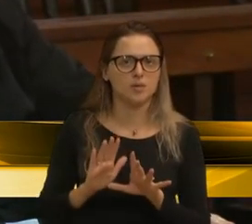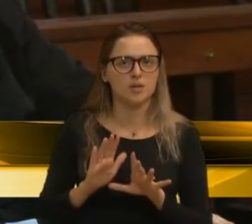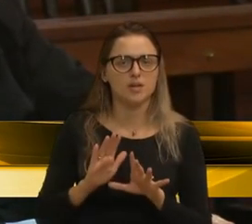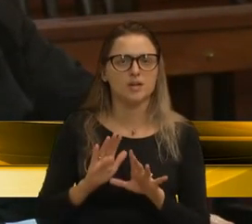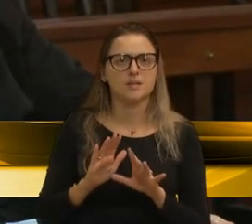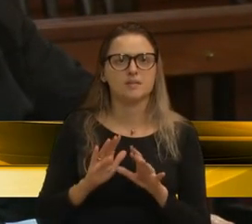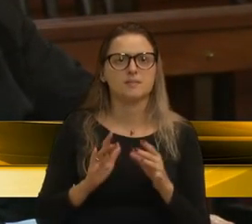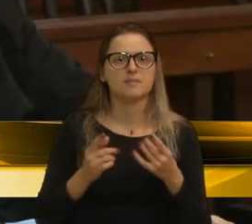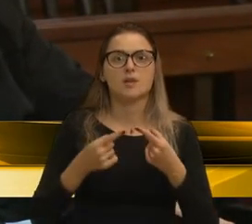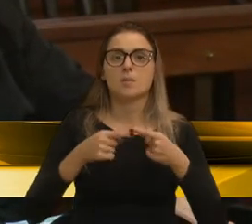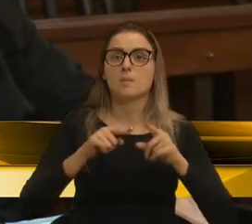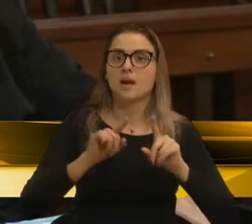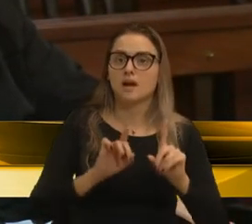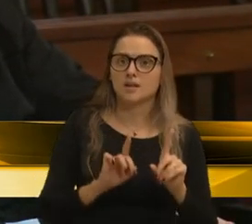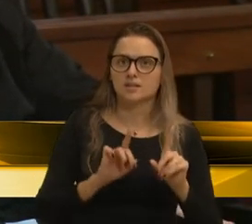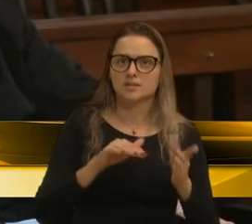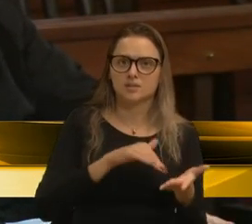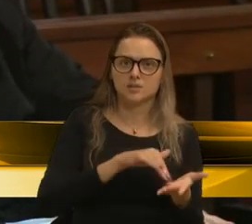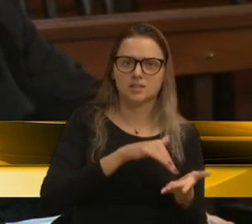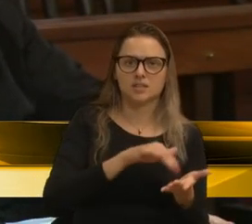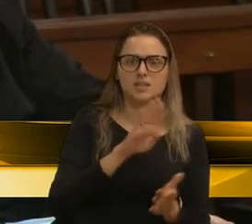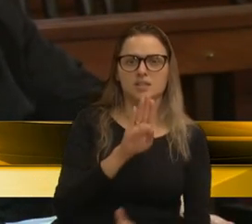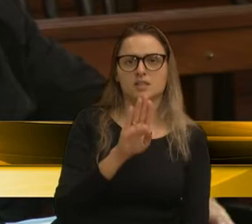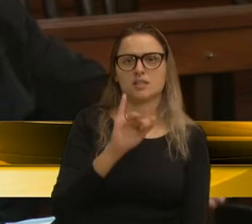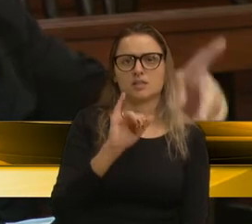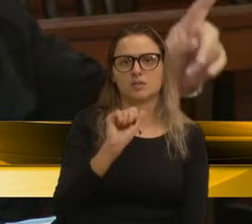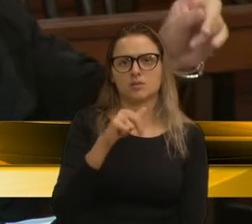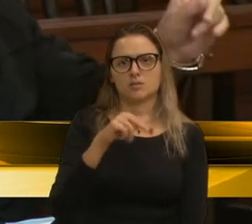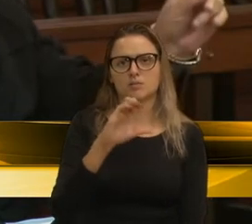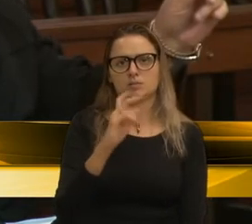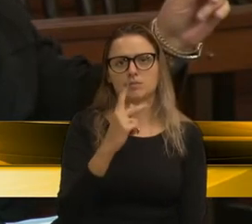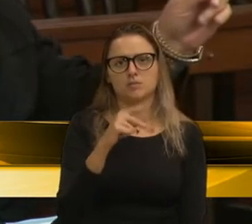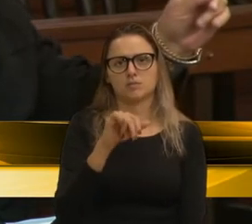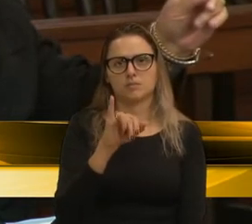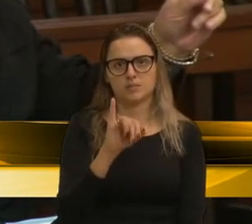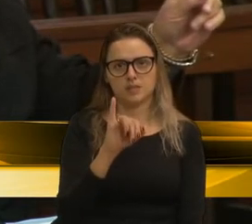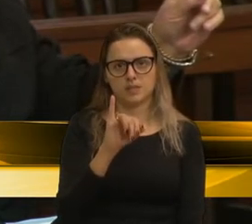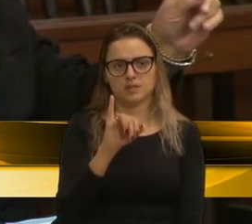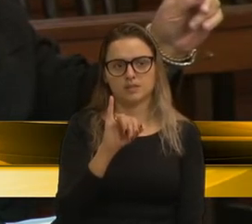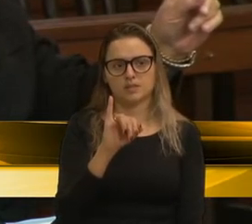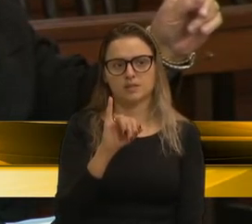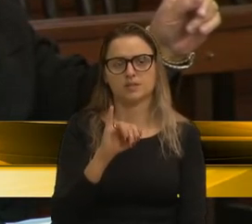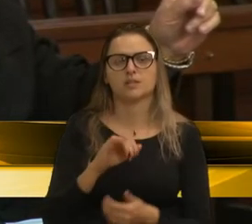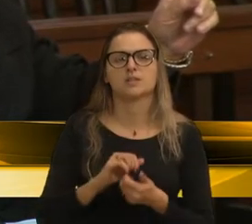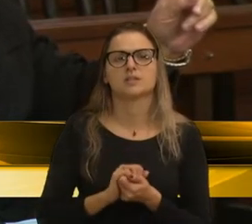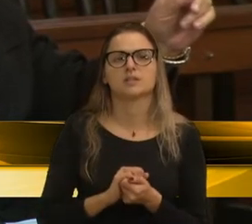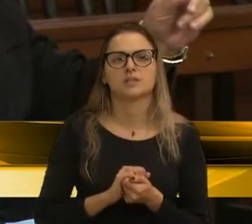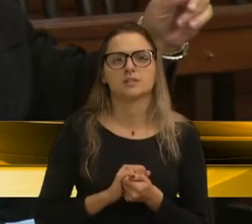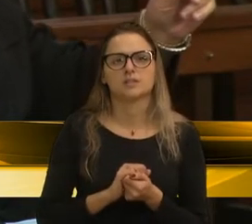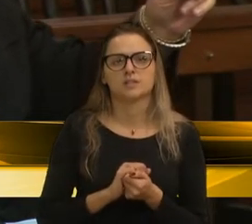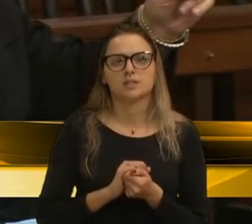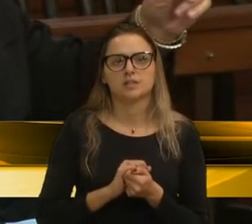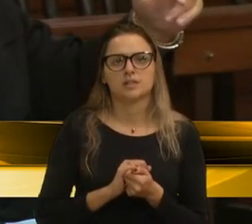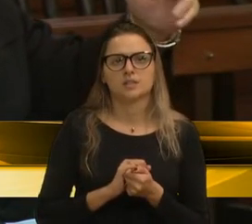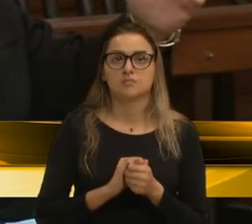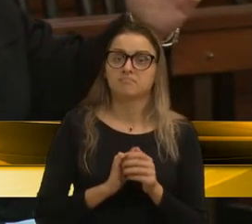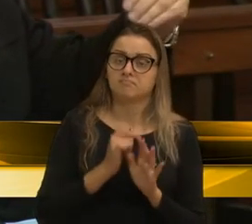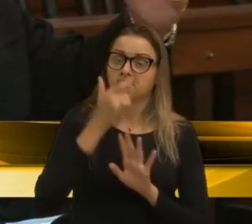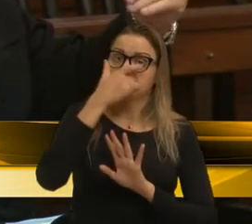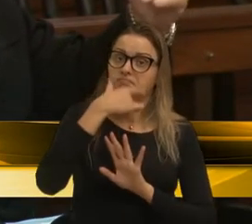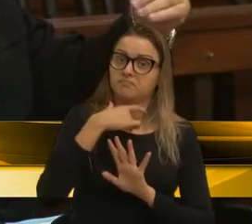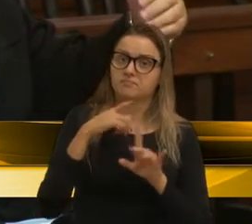e o secretário Bianchi, como é que é? Produtor de vídeos, né? Deve